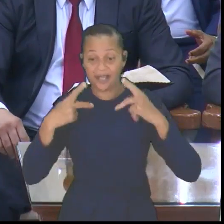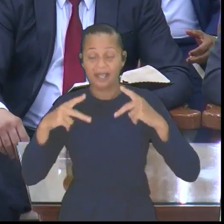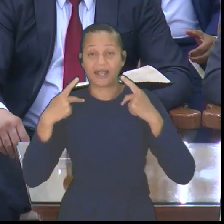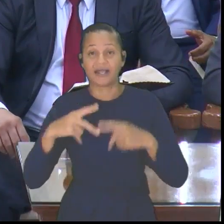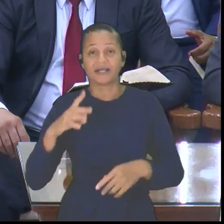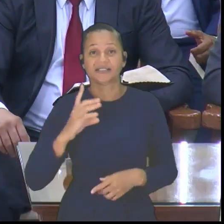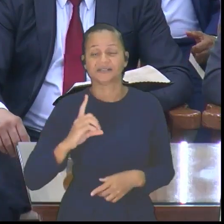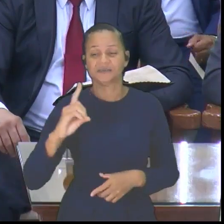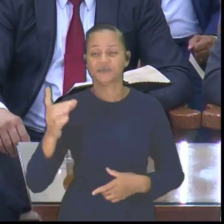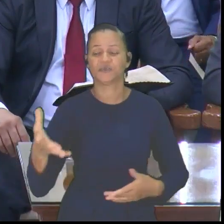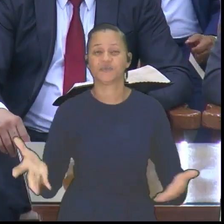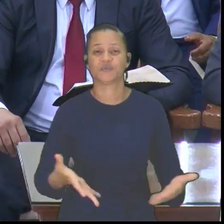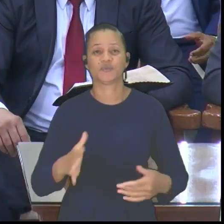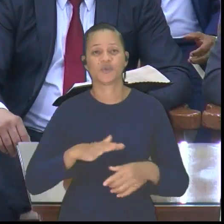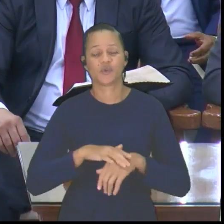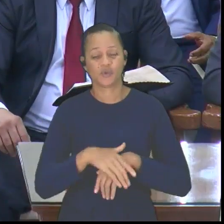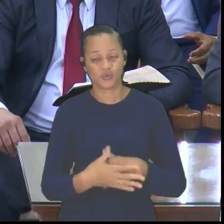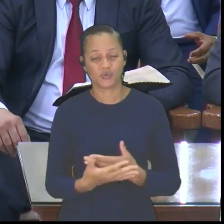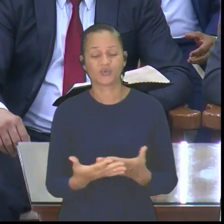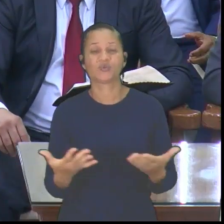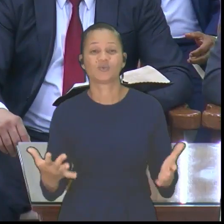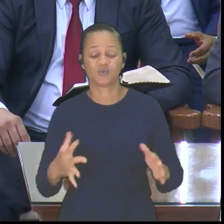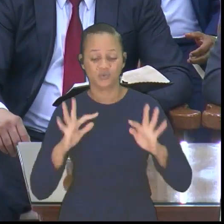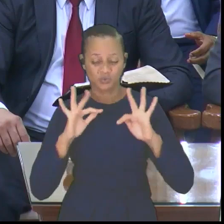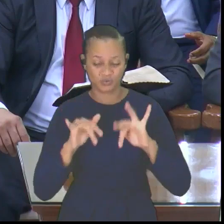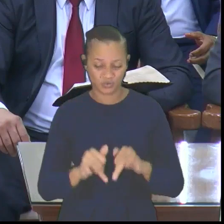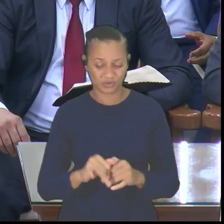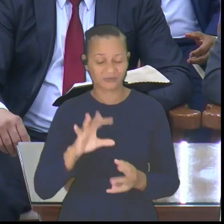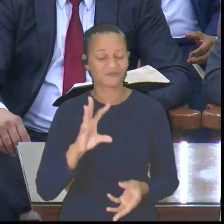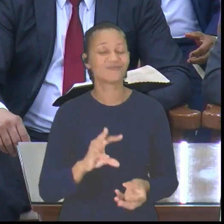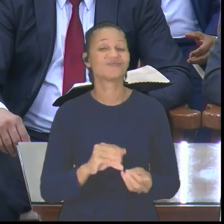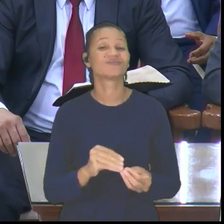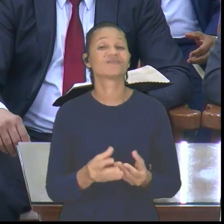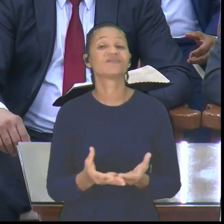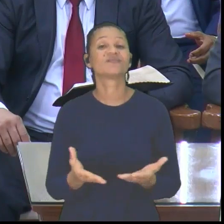é esta noite. Eu encerro, concluo, dizendo,